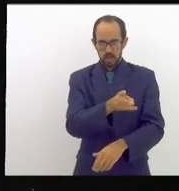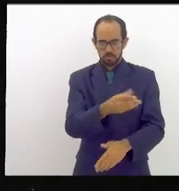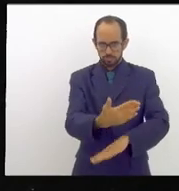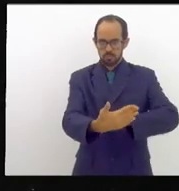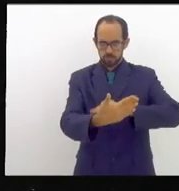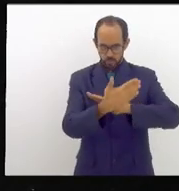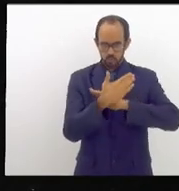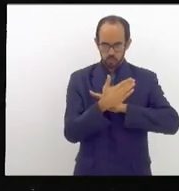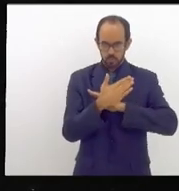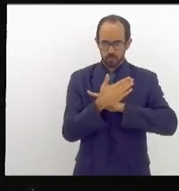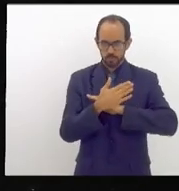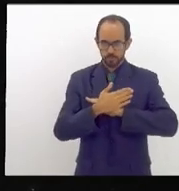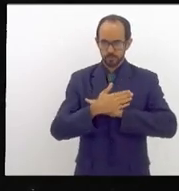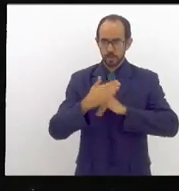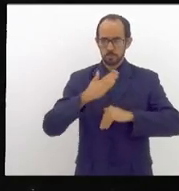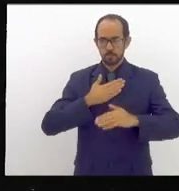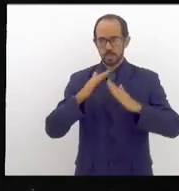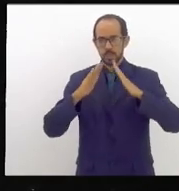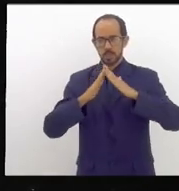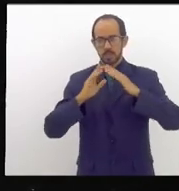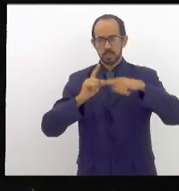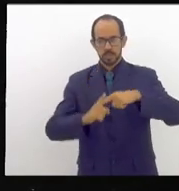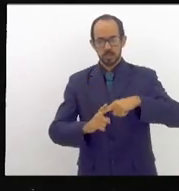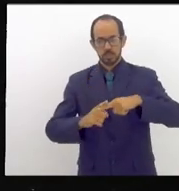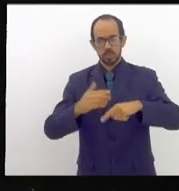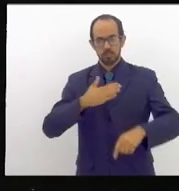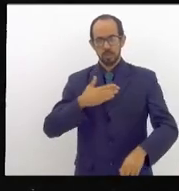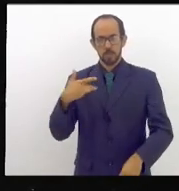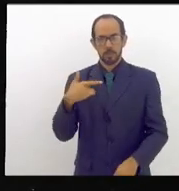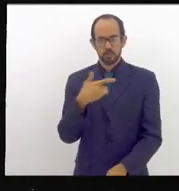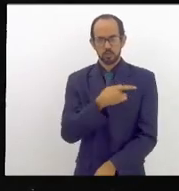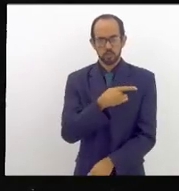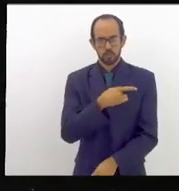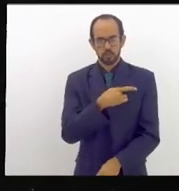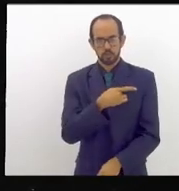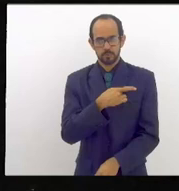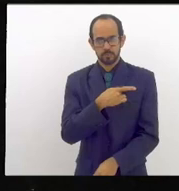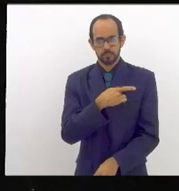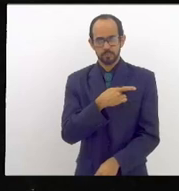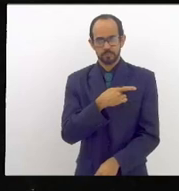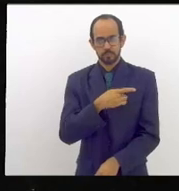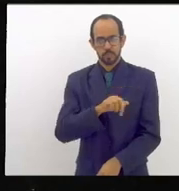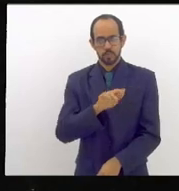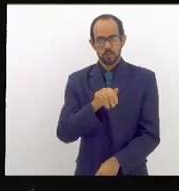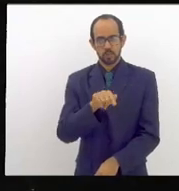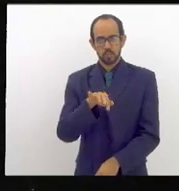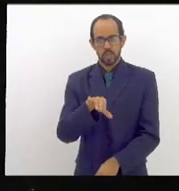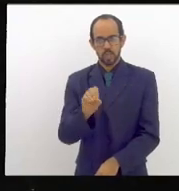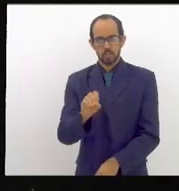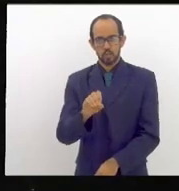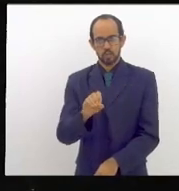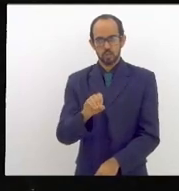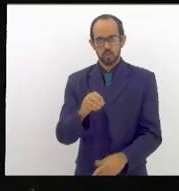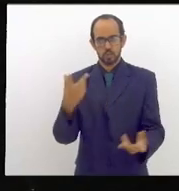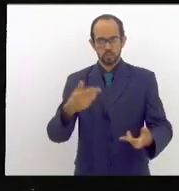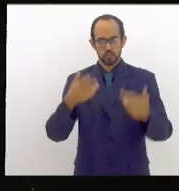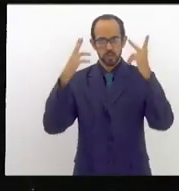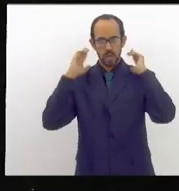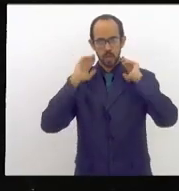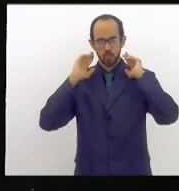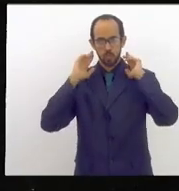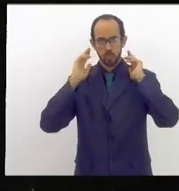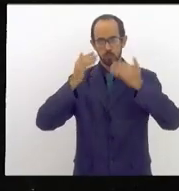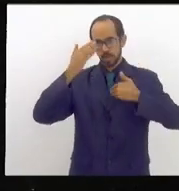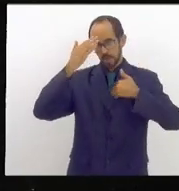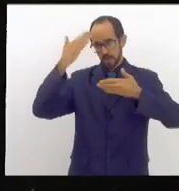apoio da minha igreja do meu pastor do meu amigo Rogério do salão a minha